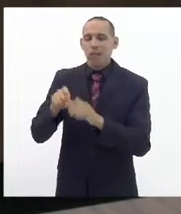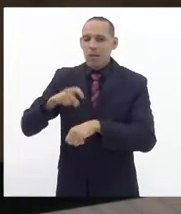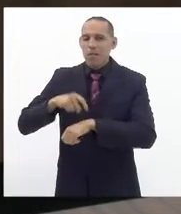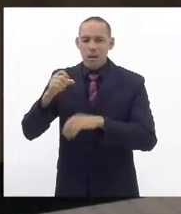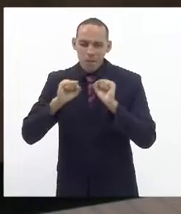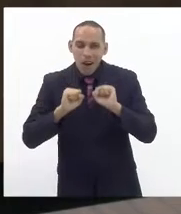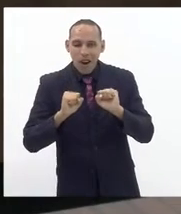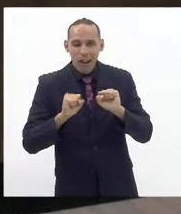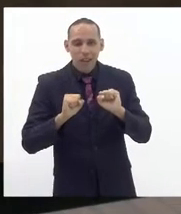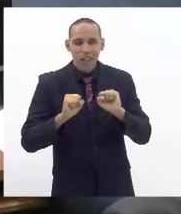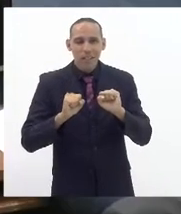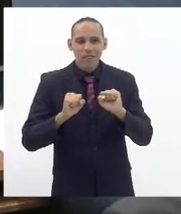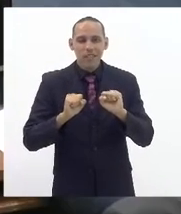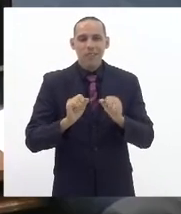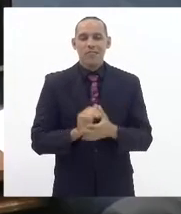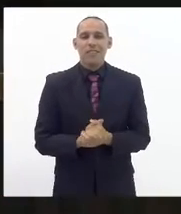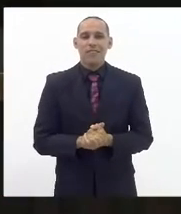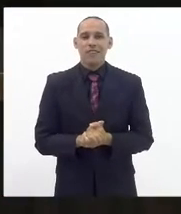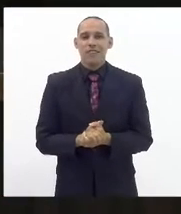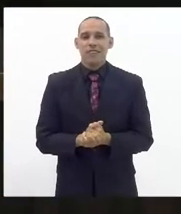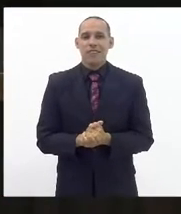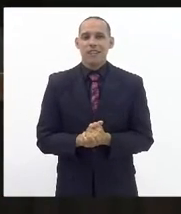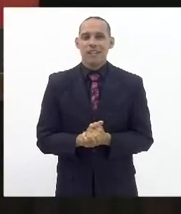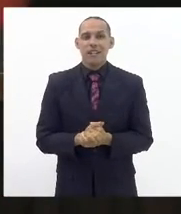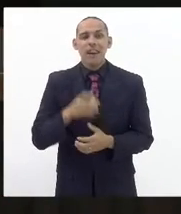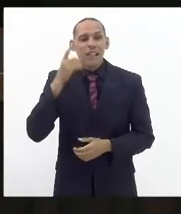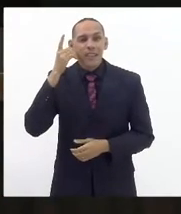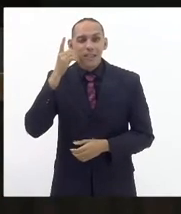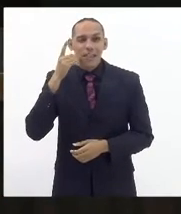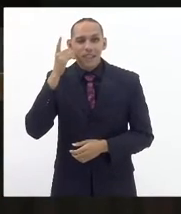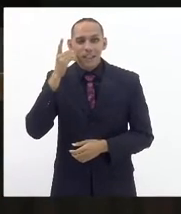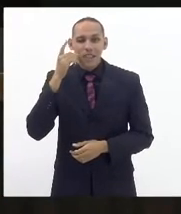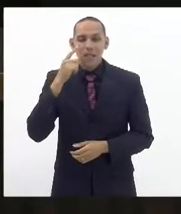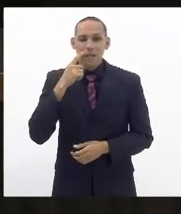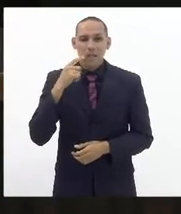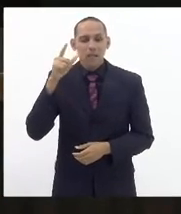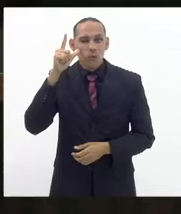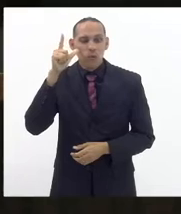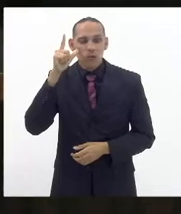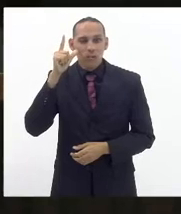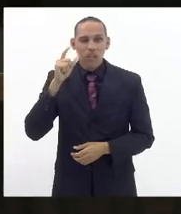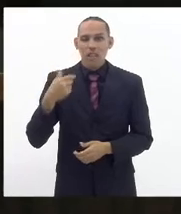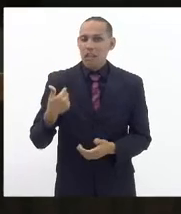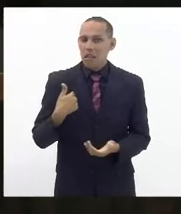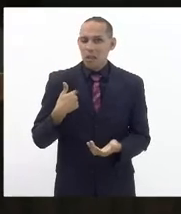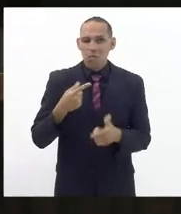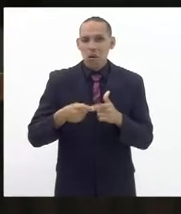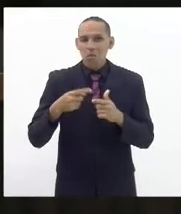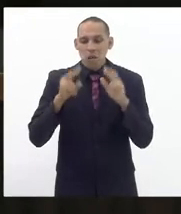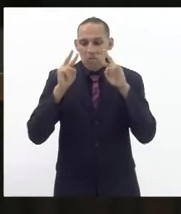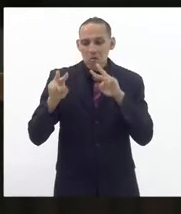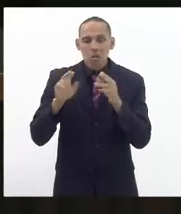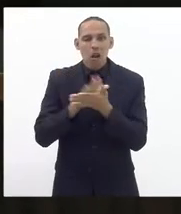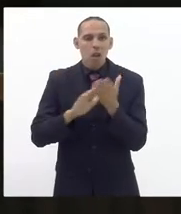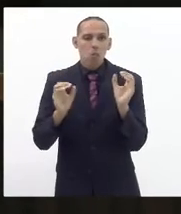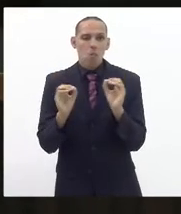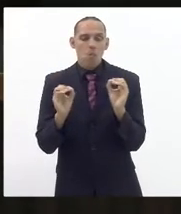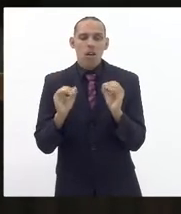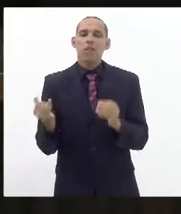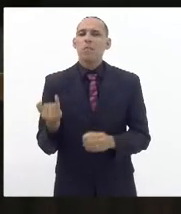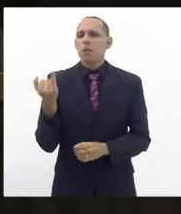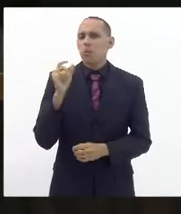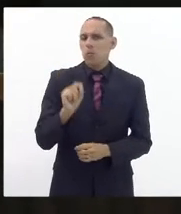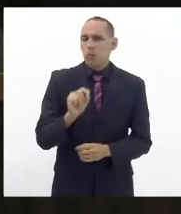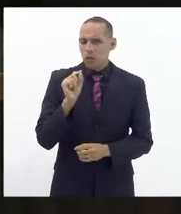ser, deputada Tia Ju? Deputada Lucinha, não vejo problema nenhum. Seria importante